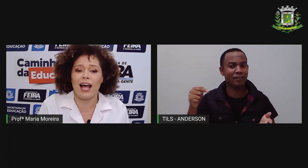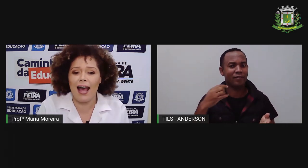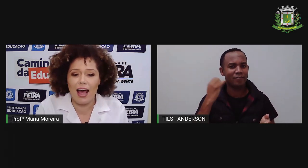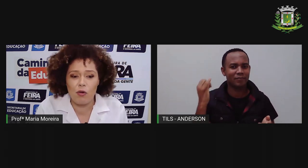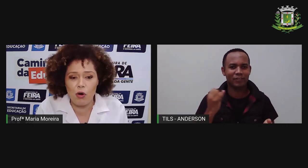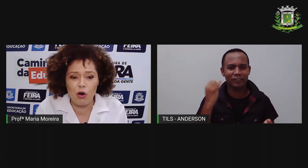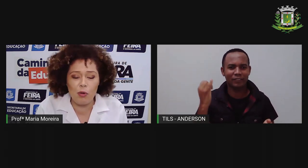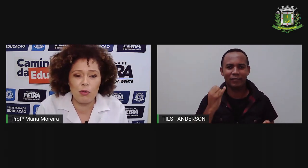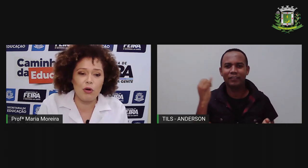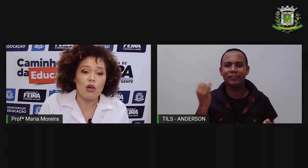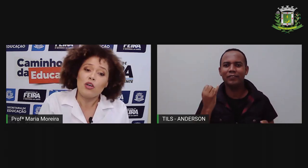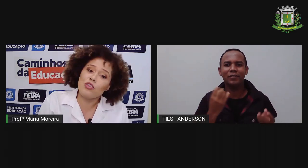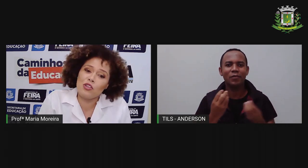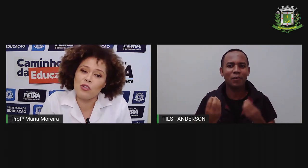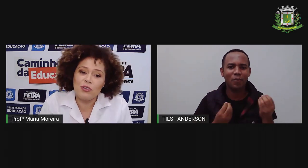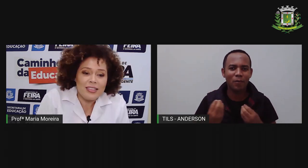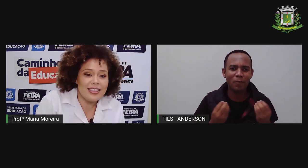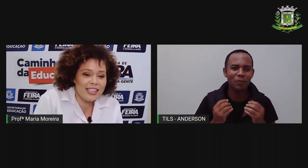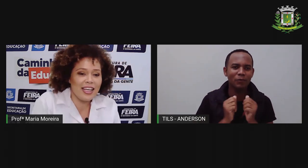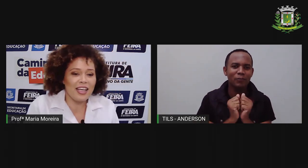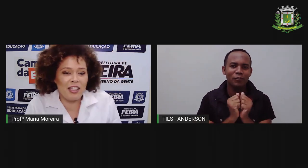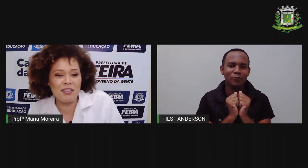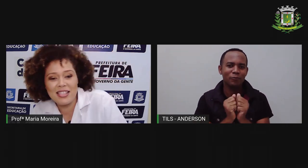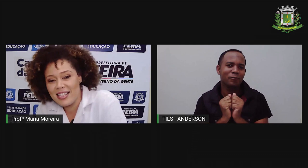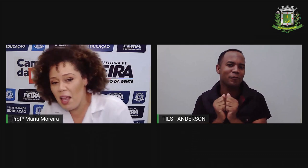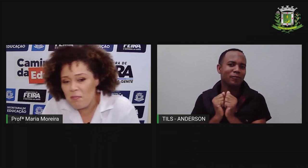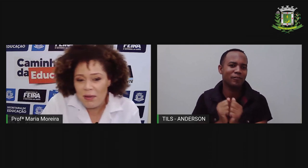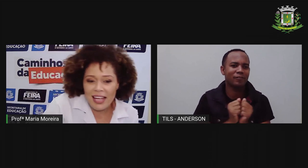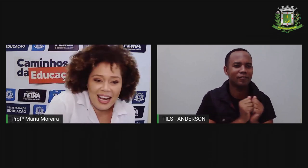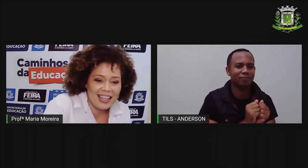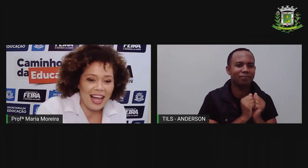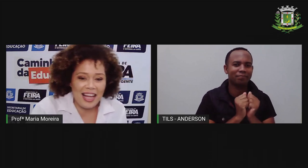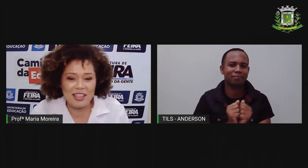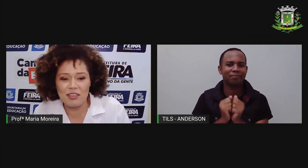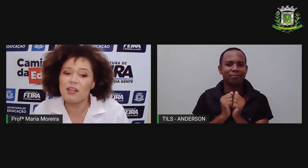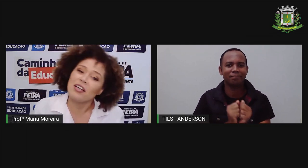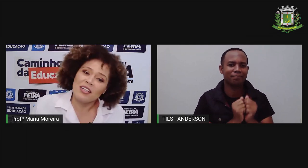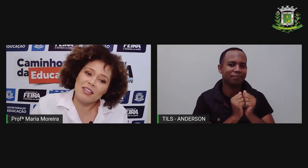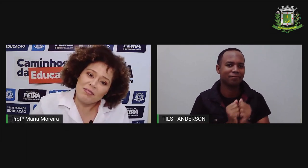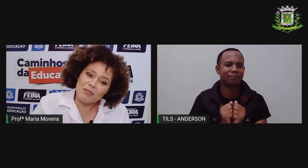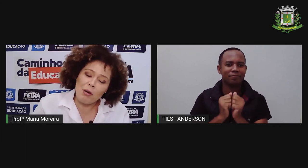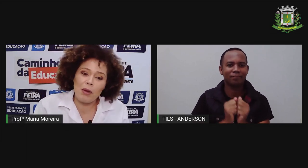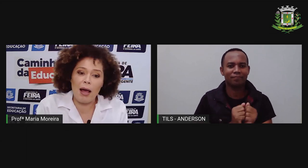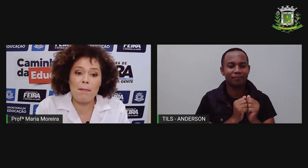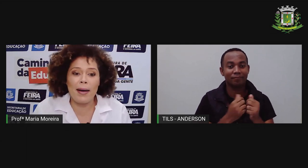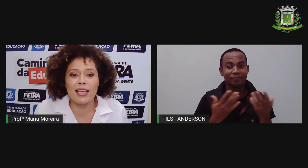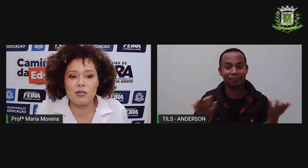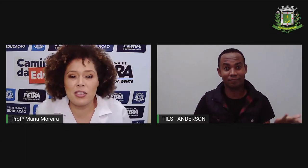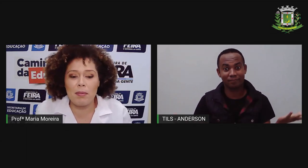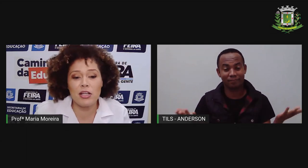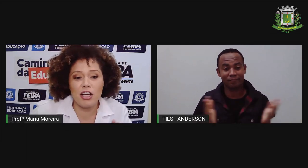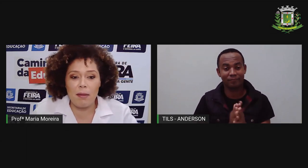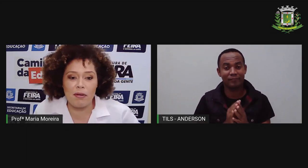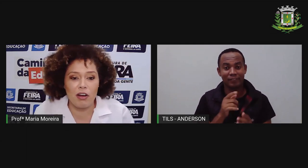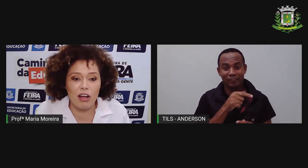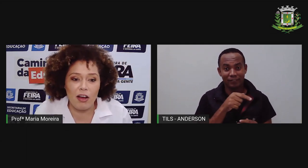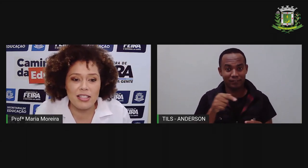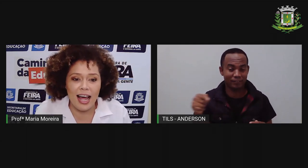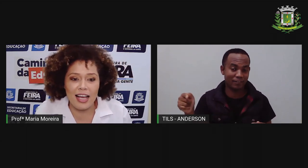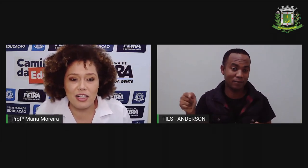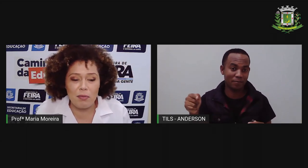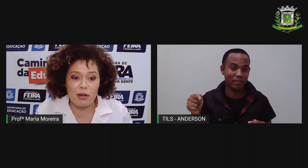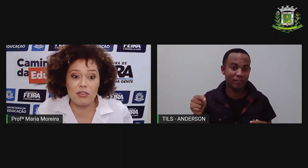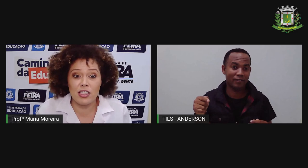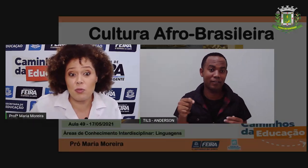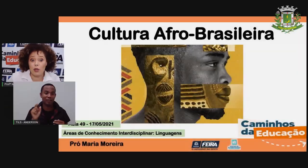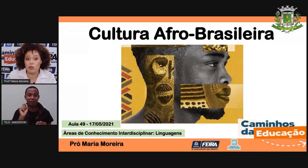vamos estar como juntinhos, sempre lado a lado. Vamos lá? Mais uma semana de aula para colocar o